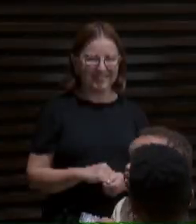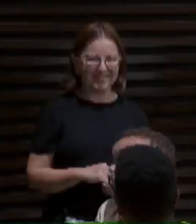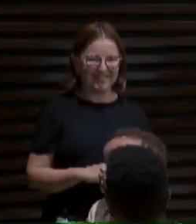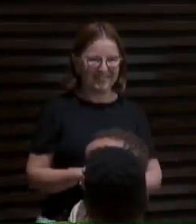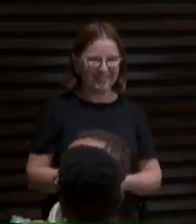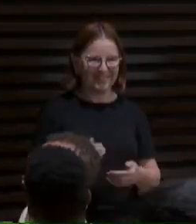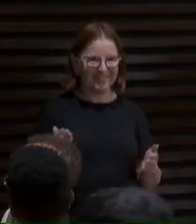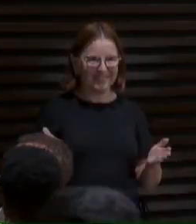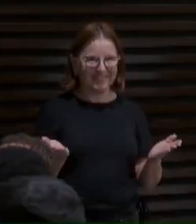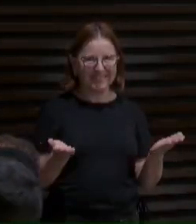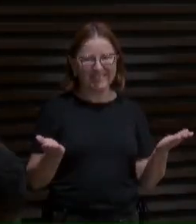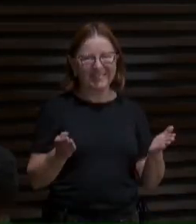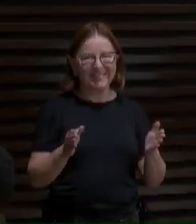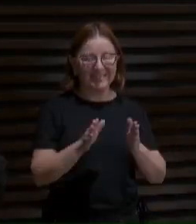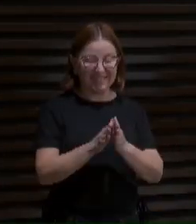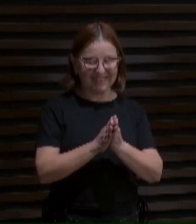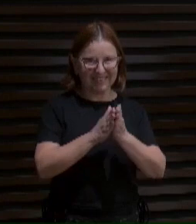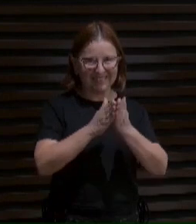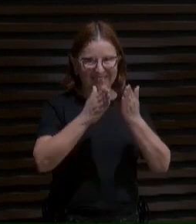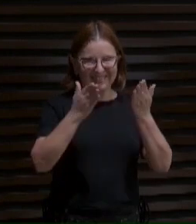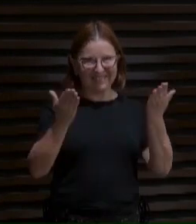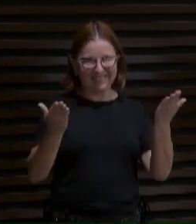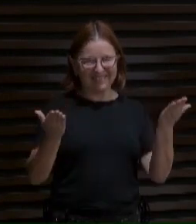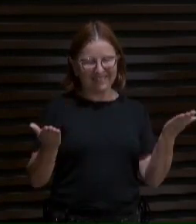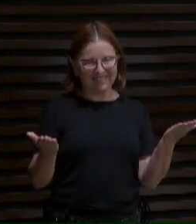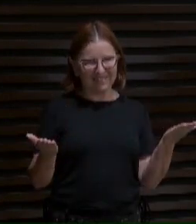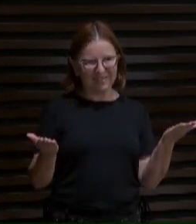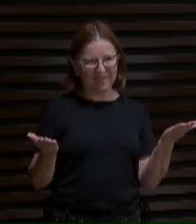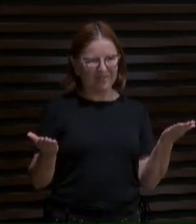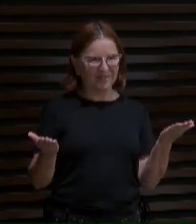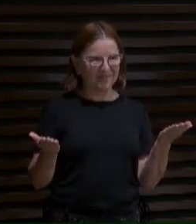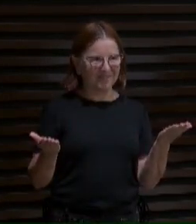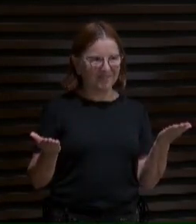Vamos abrir aqui a nossa Bíblia.